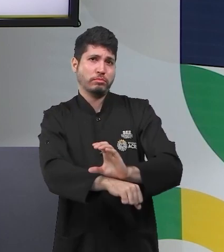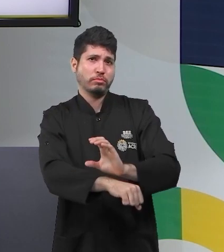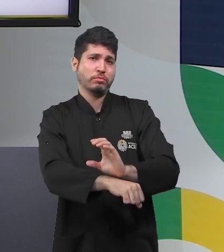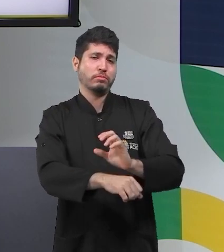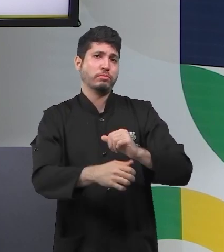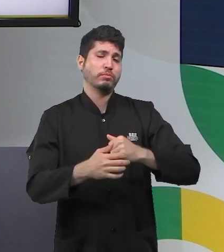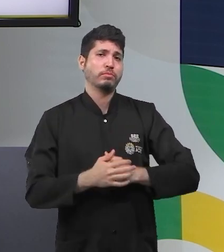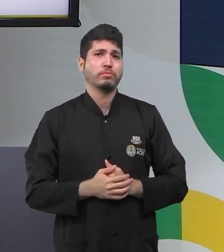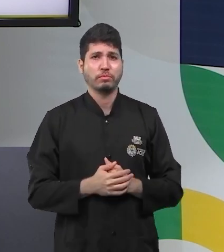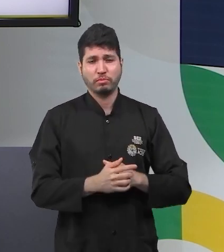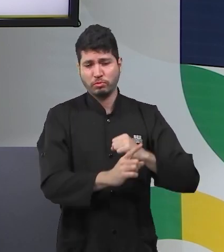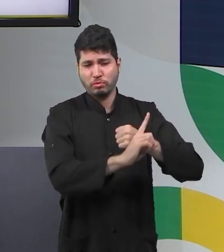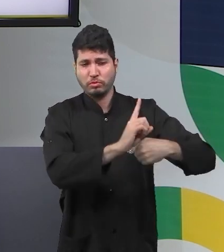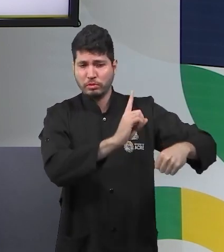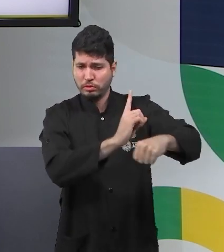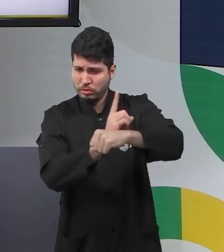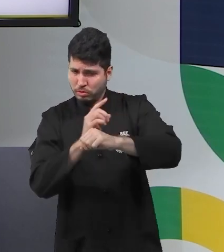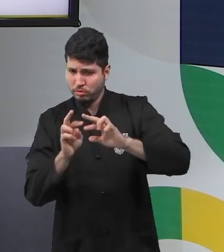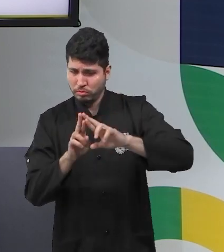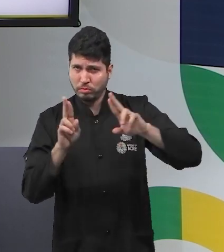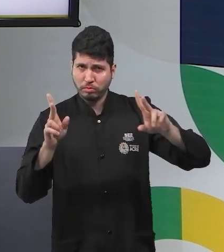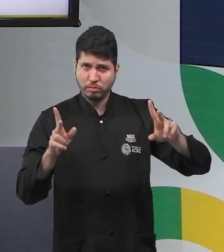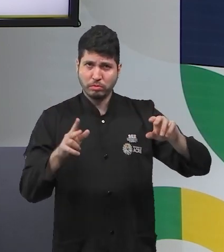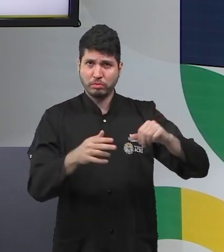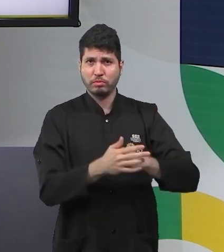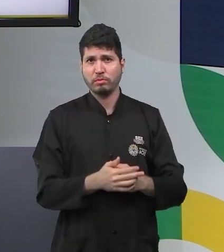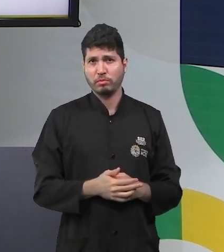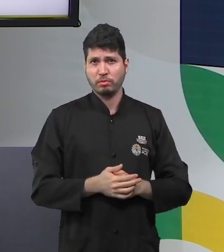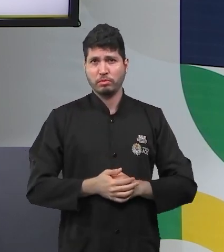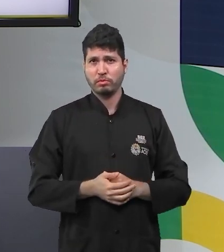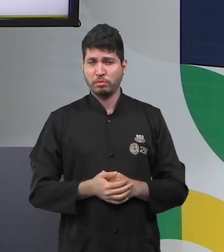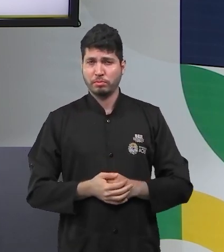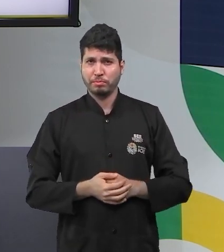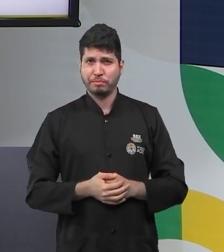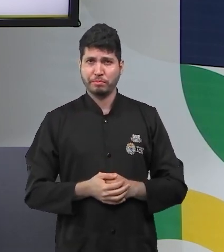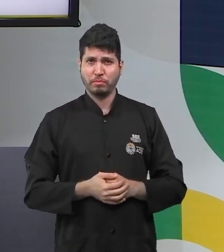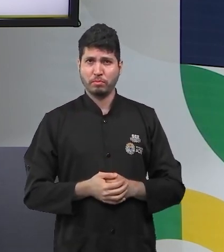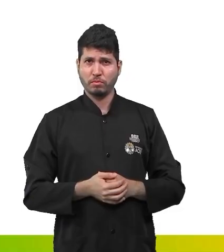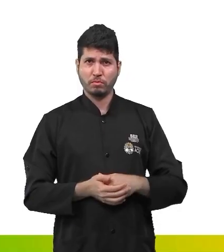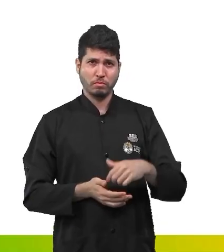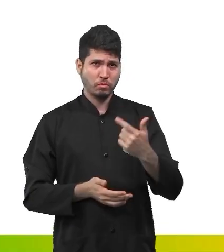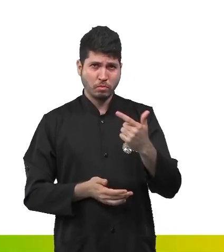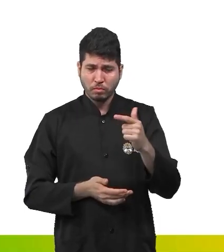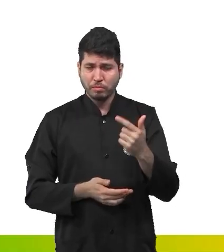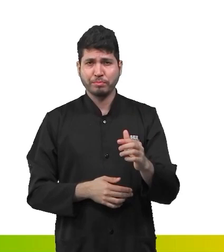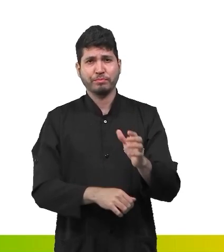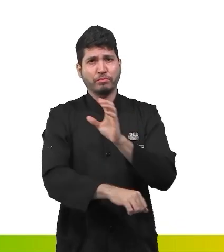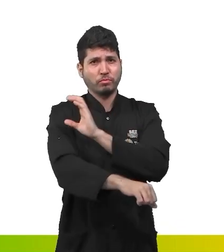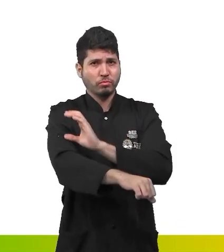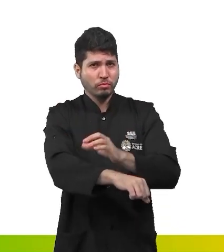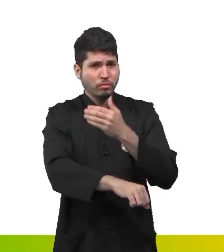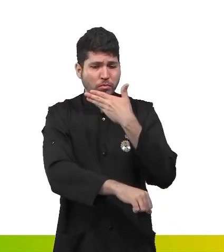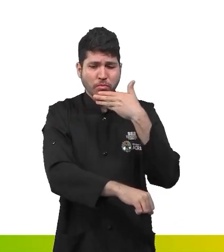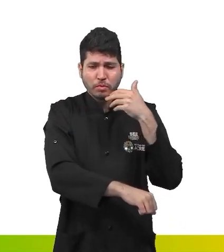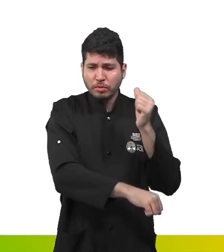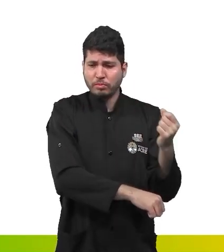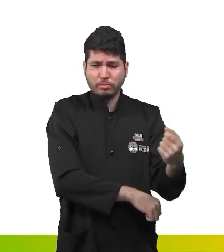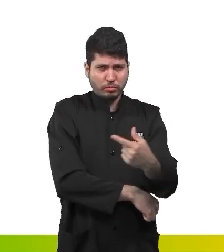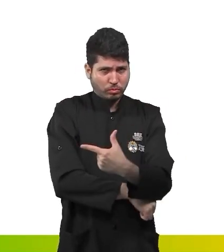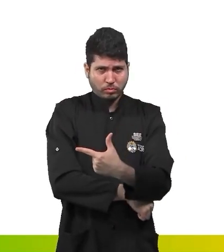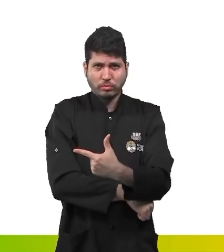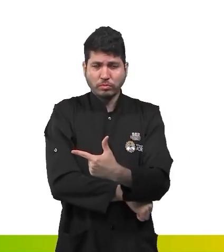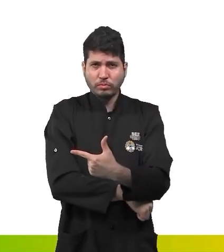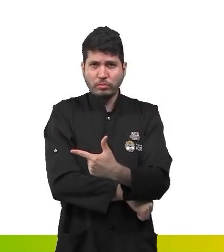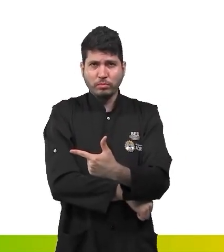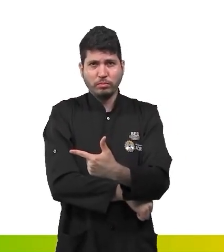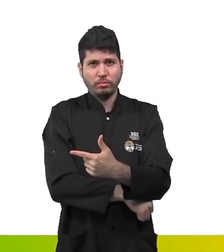distintas. Então, existe uma cultura melhor que a outra? Temos uma resposta. Não, pelo amor de Deus! Então